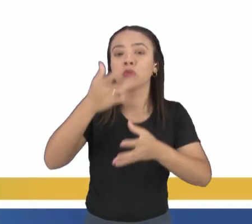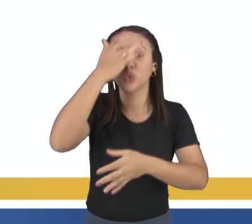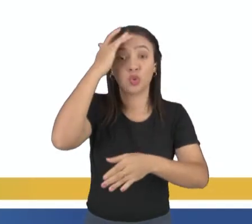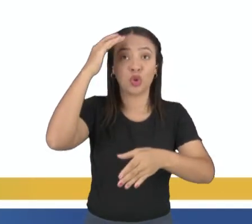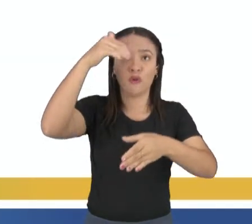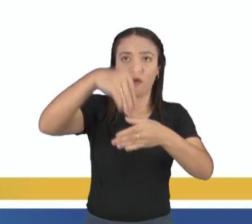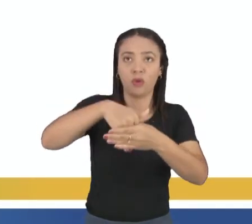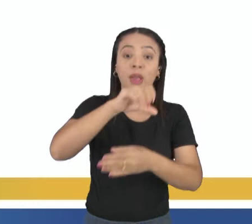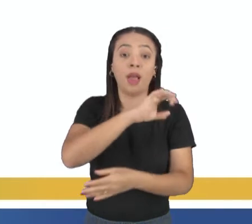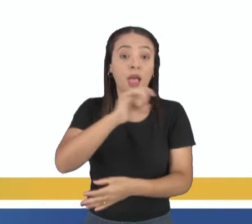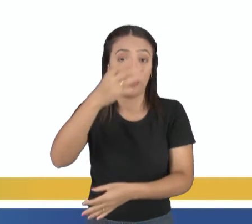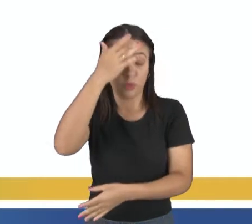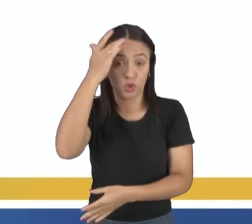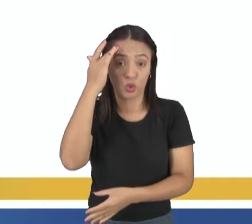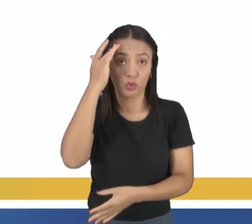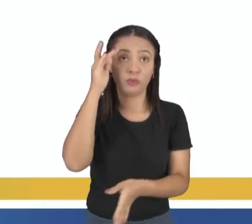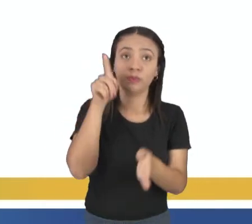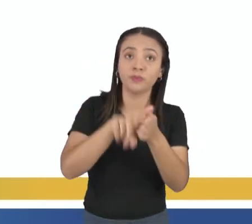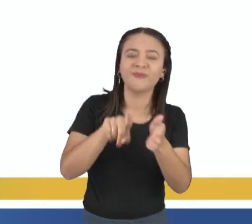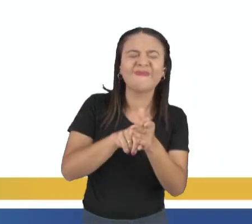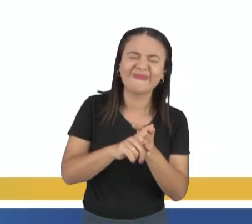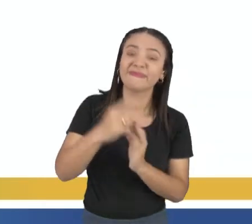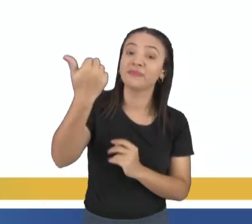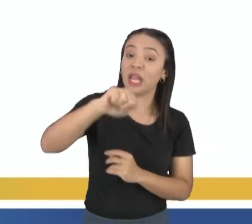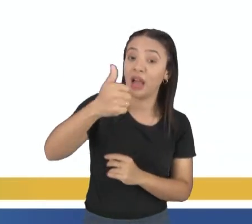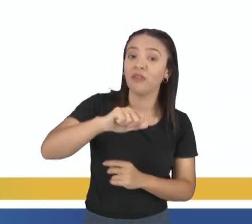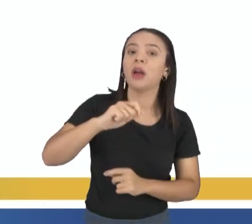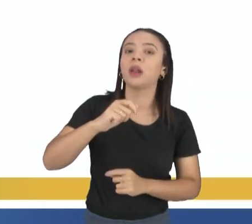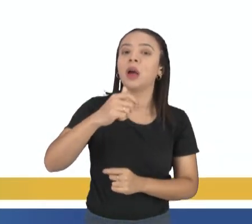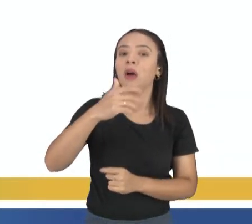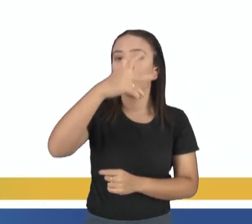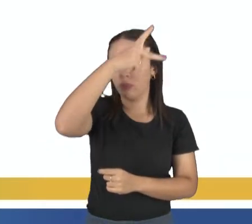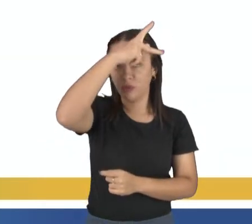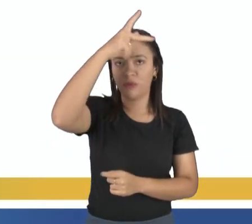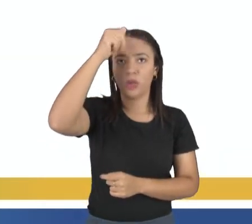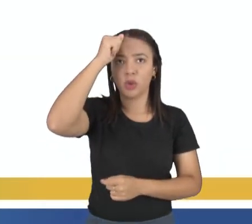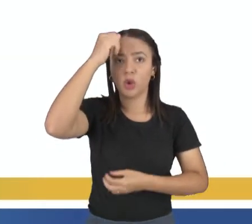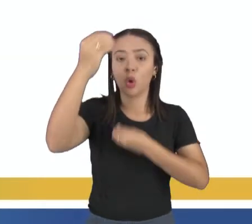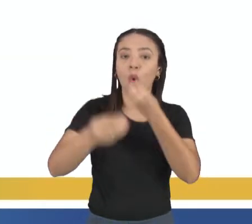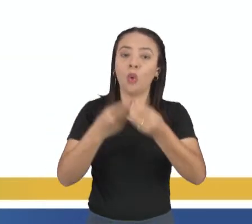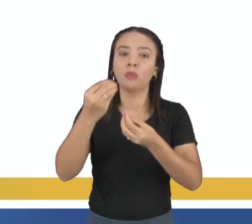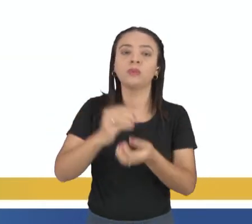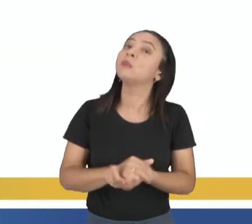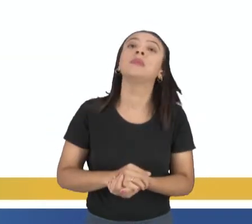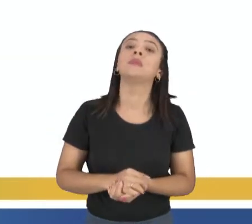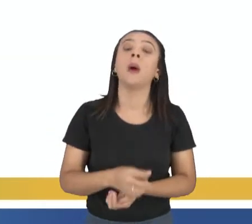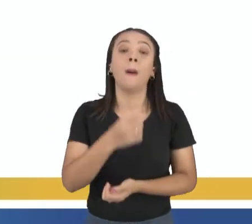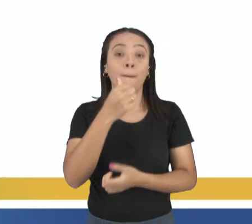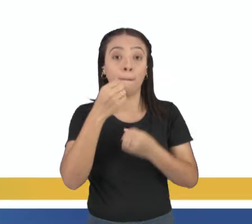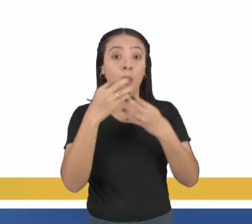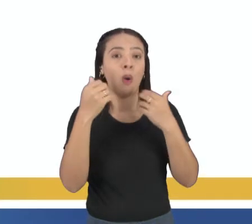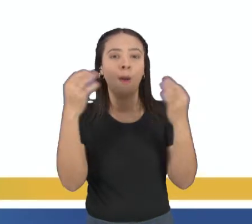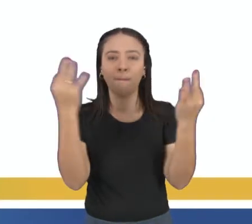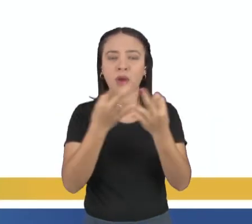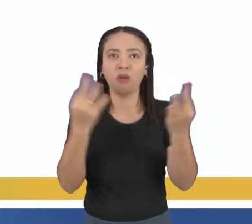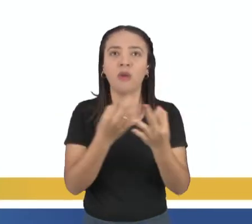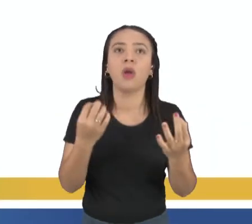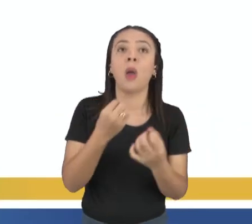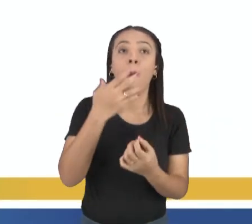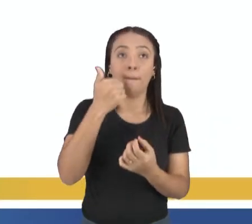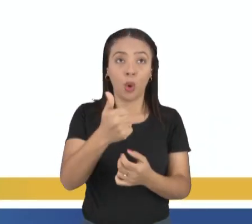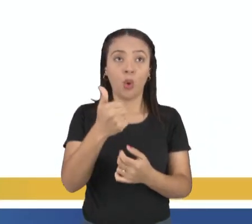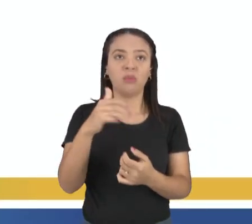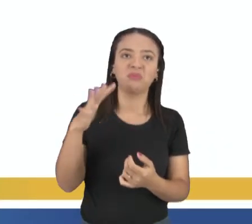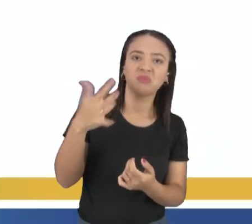Cada pessoa consultada avaliava a gestão do prefeito em uma das possibilidades seguintes: ótima, boa, regular, ruim